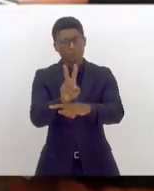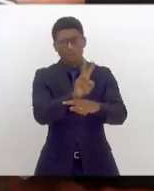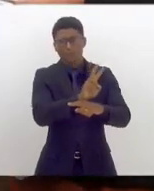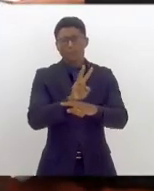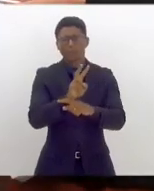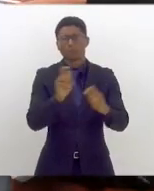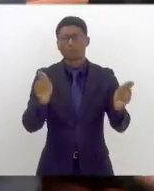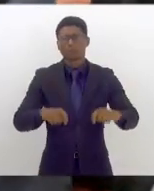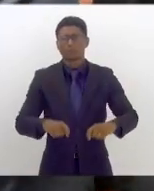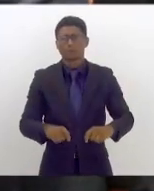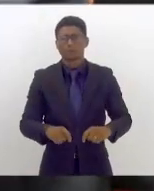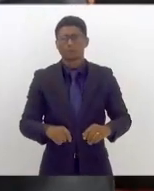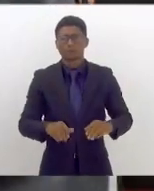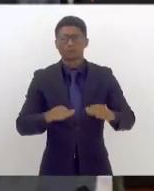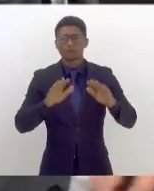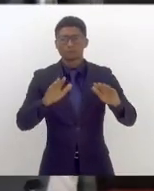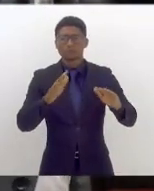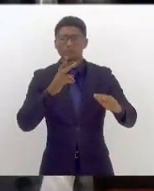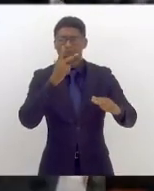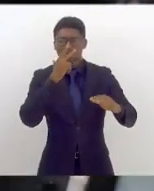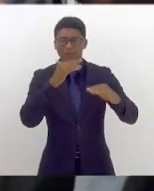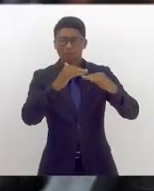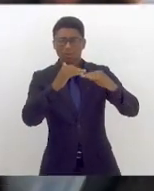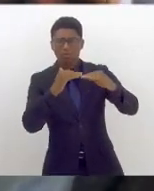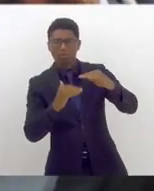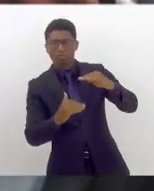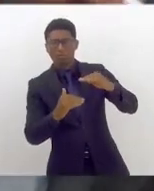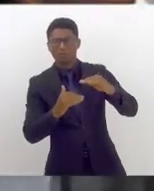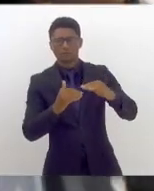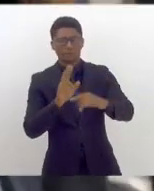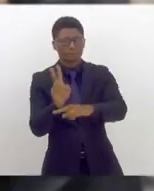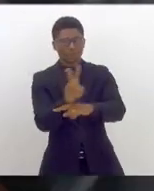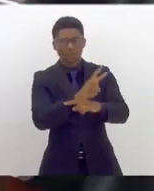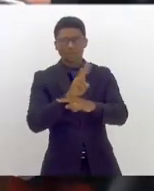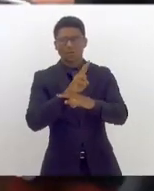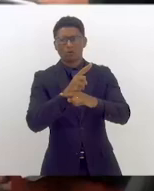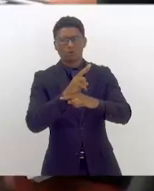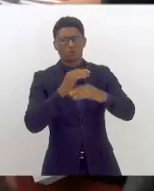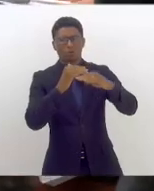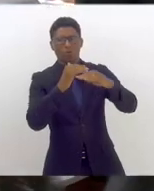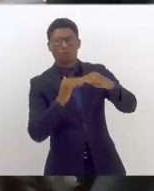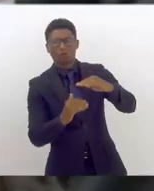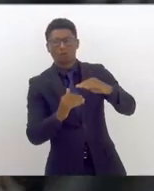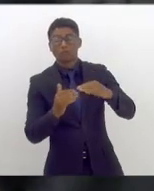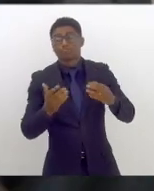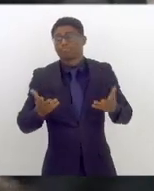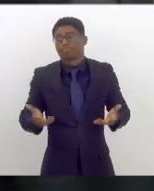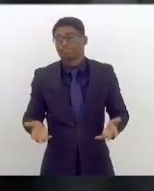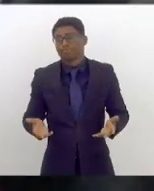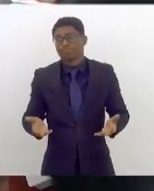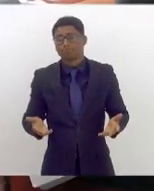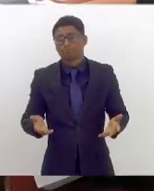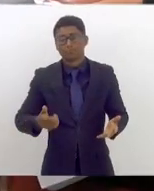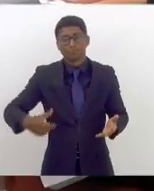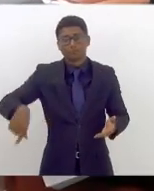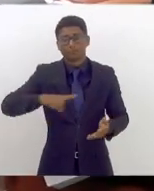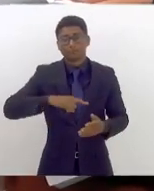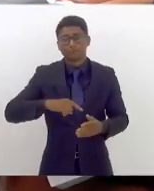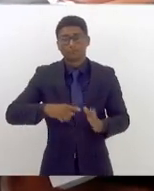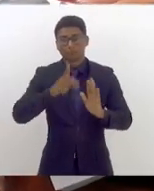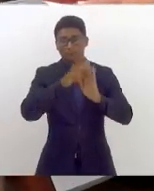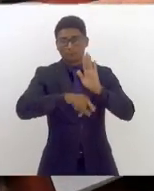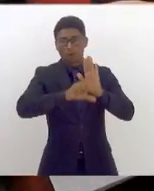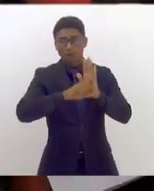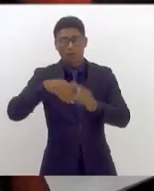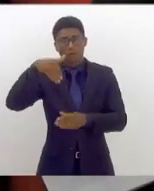só que é um nível de proteção mais fraco Portanto o nosso encaminhamento é contrário ao projeto